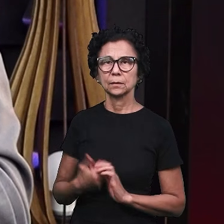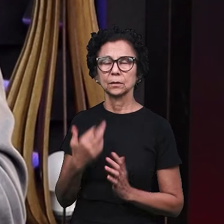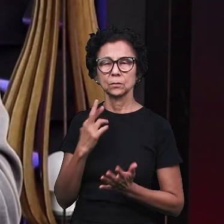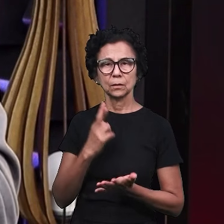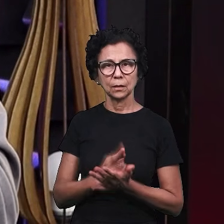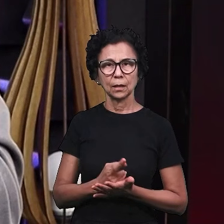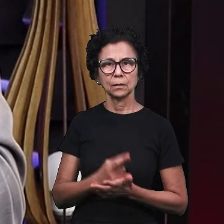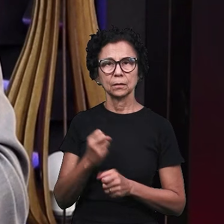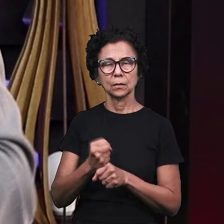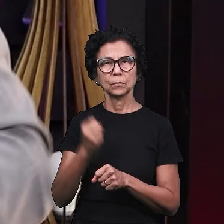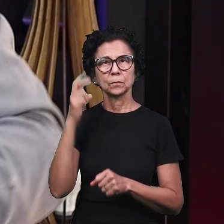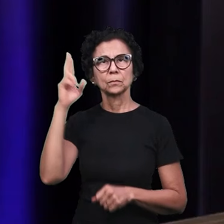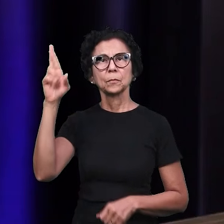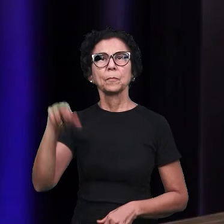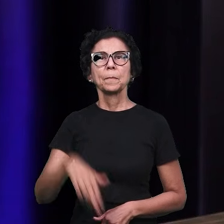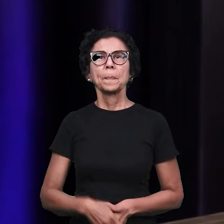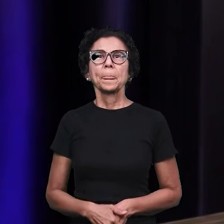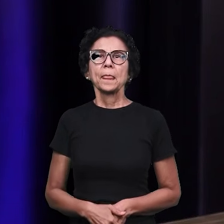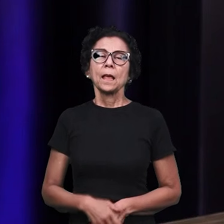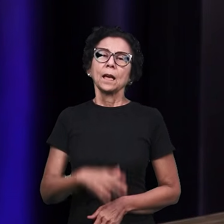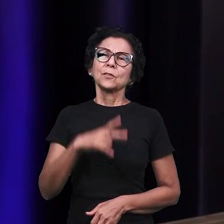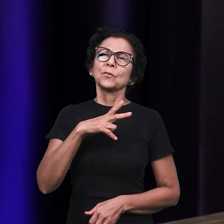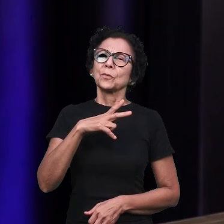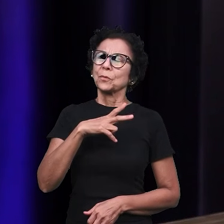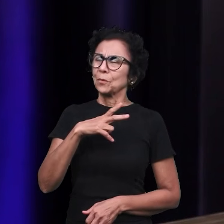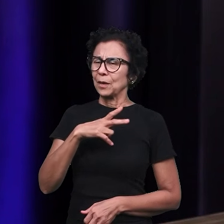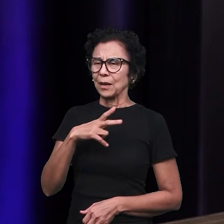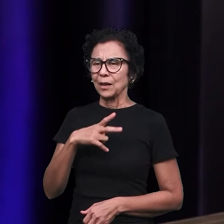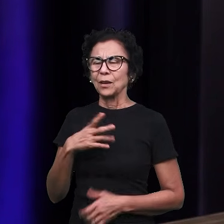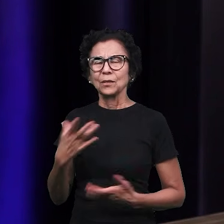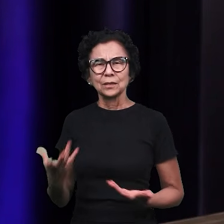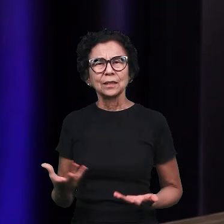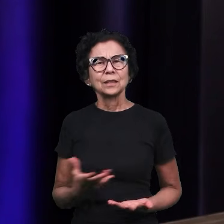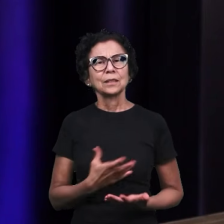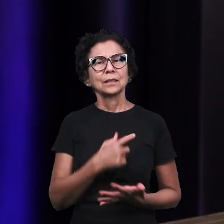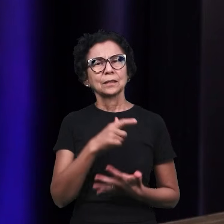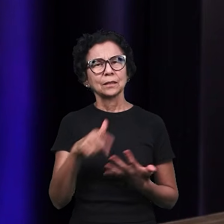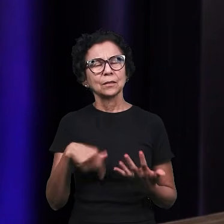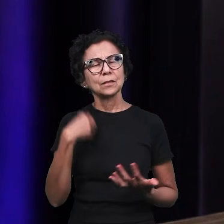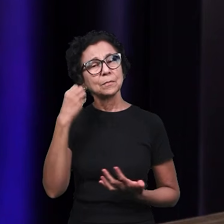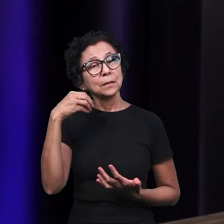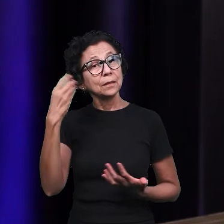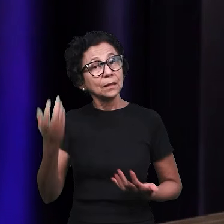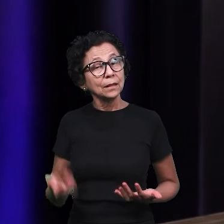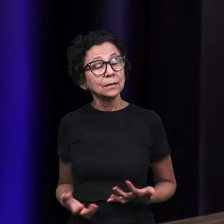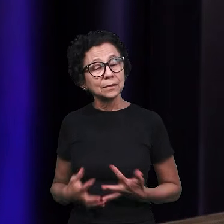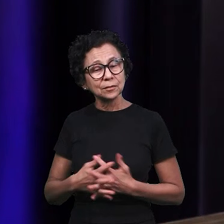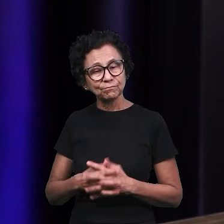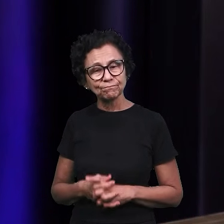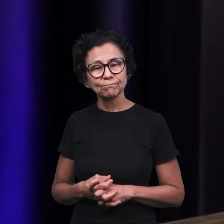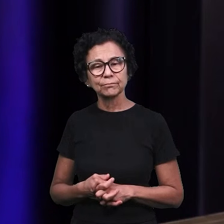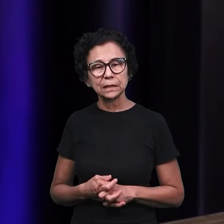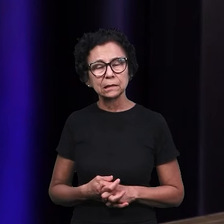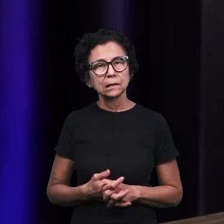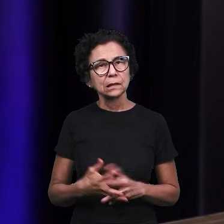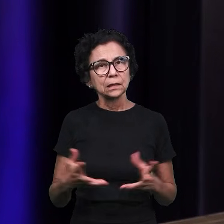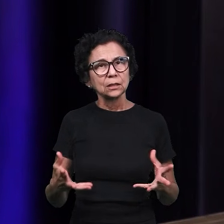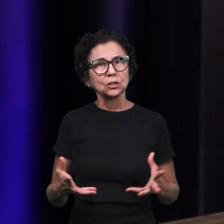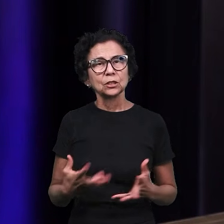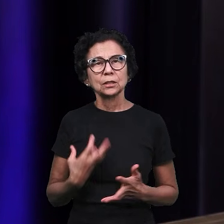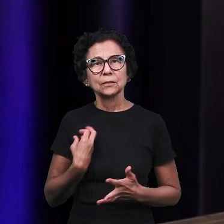para o Senhor. E isso é uma experiência individual, né, pastor Alex? Cada um tem que ter essa experiência com Deus, de buscar